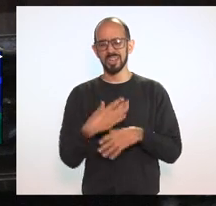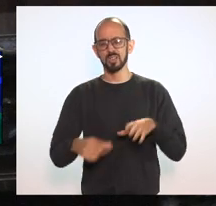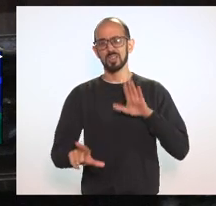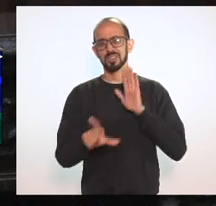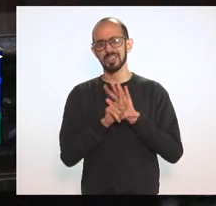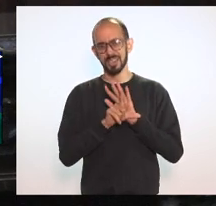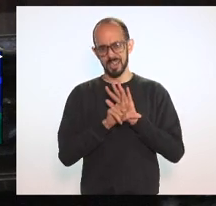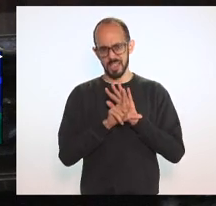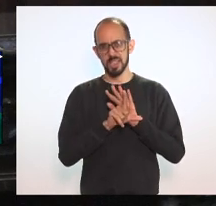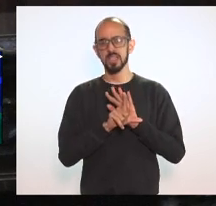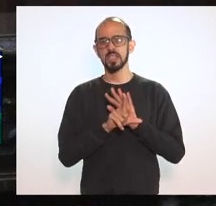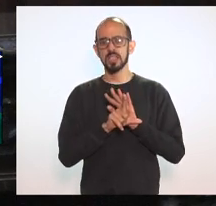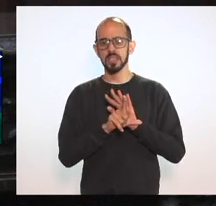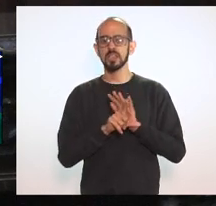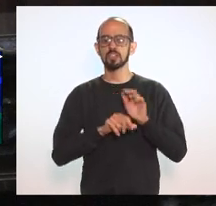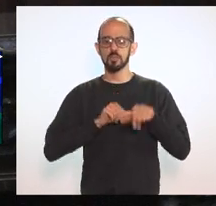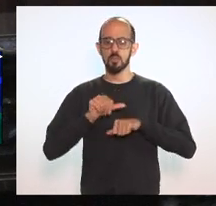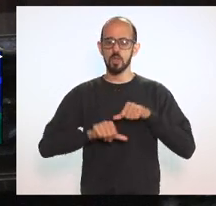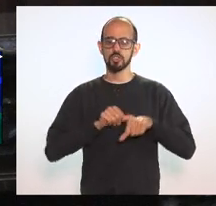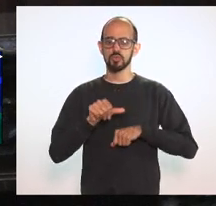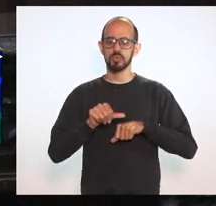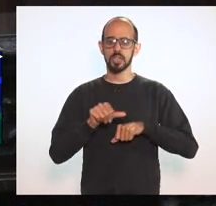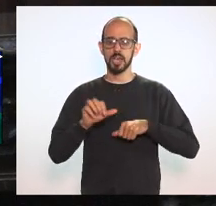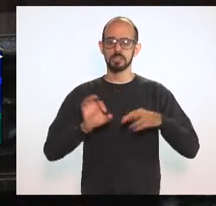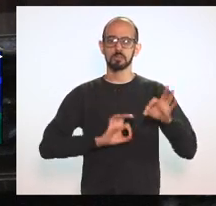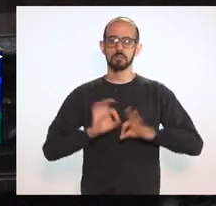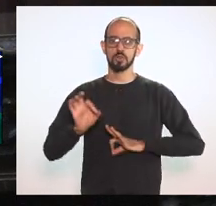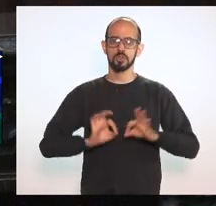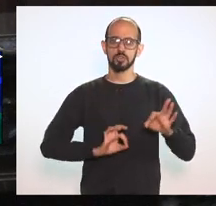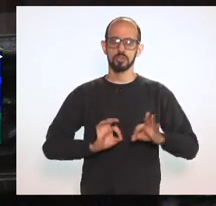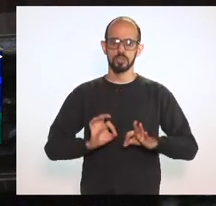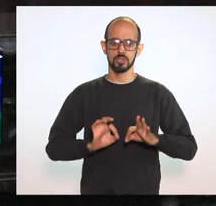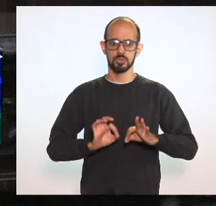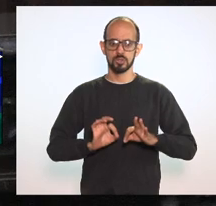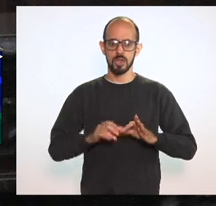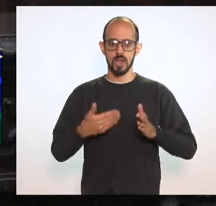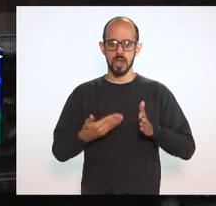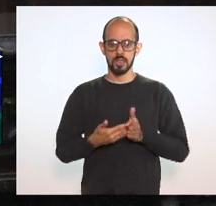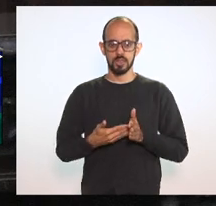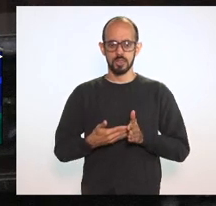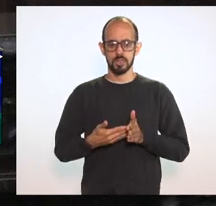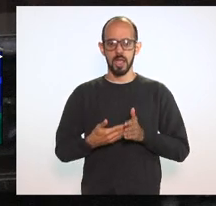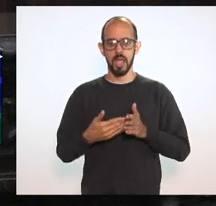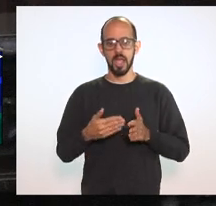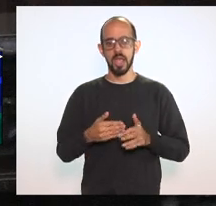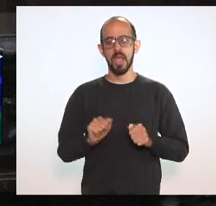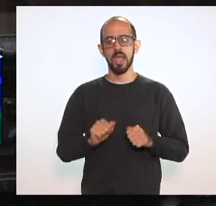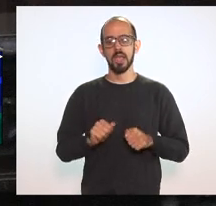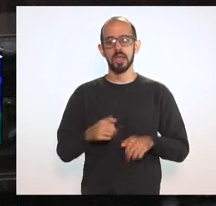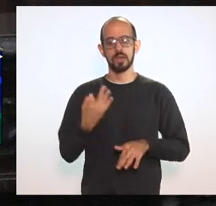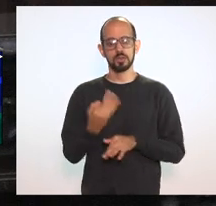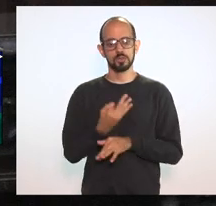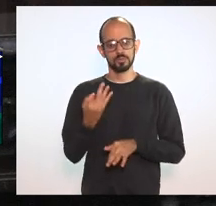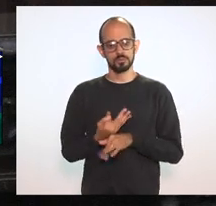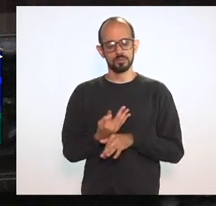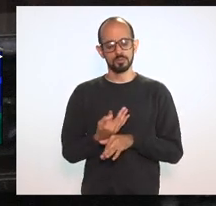de modificar esse projeto à exaustão por favor Deputado